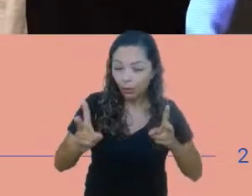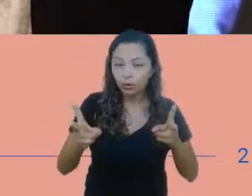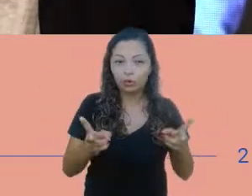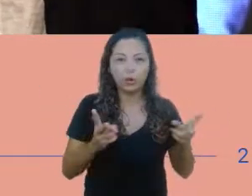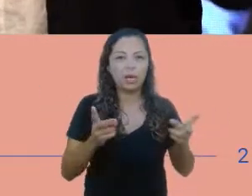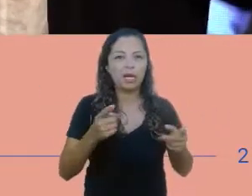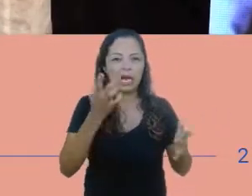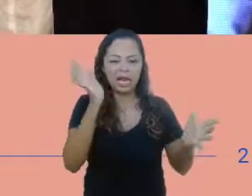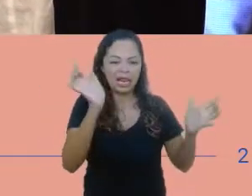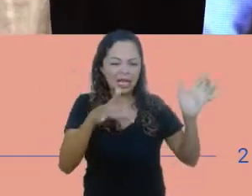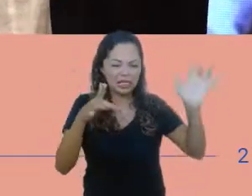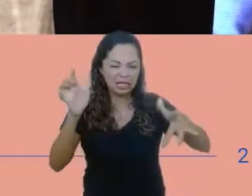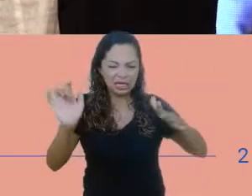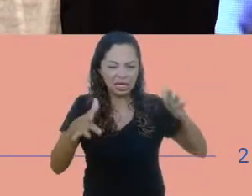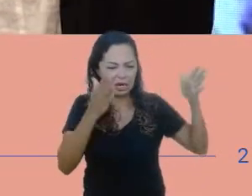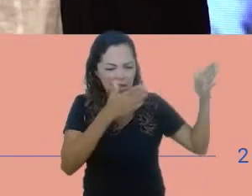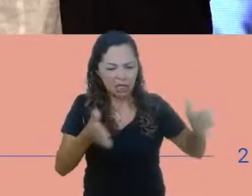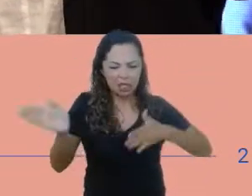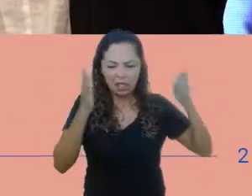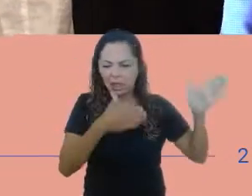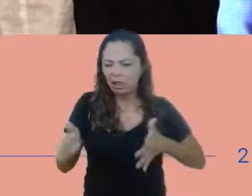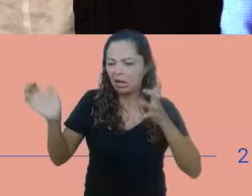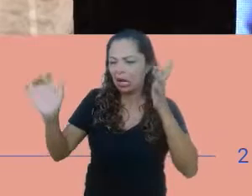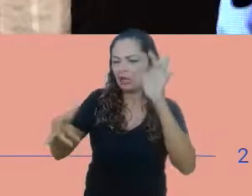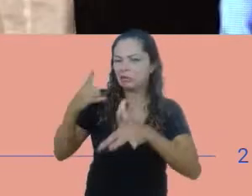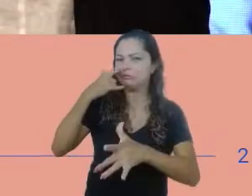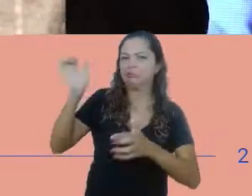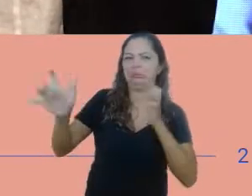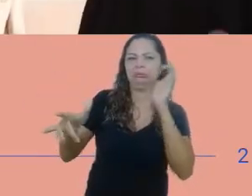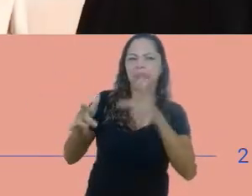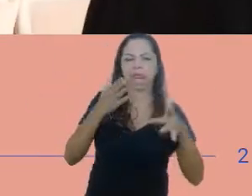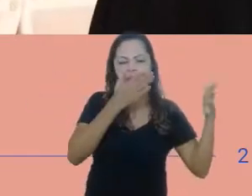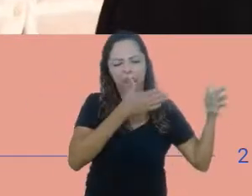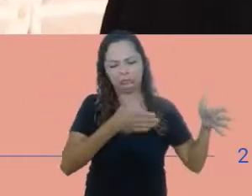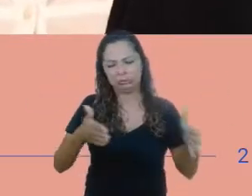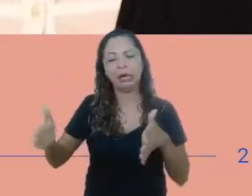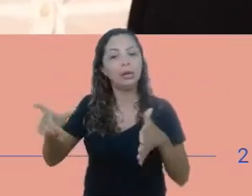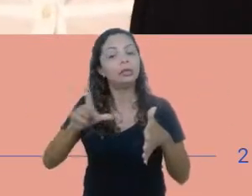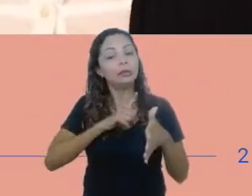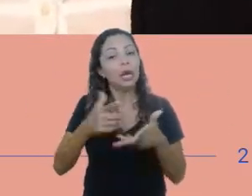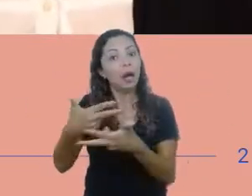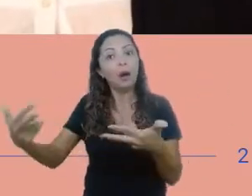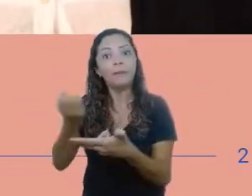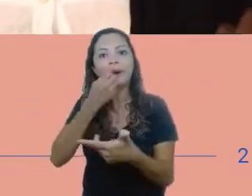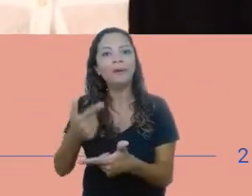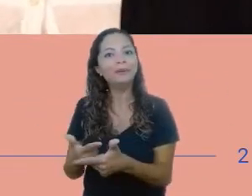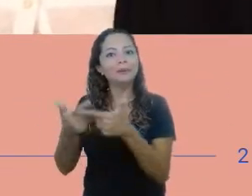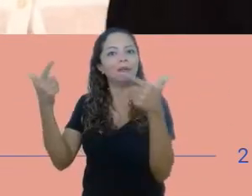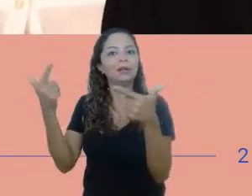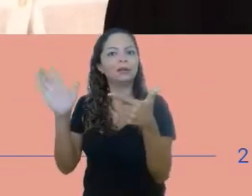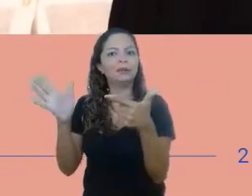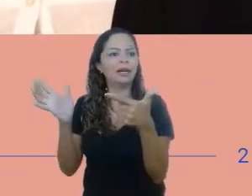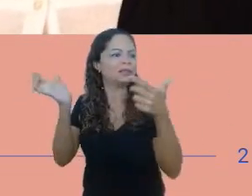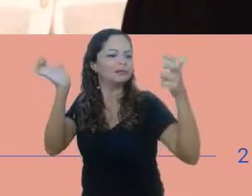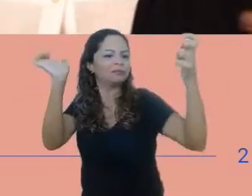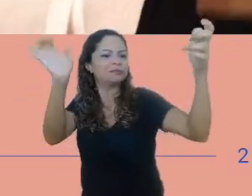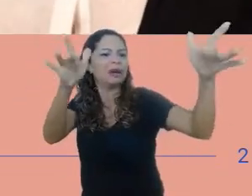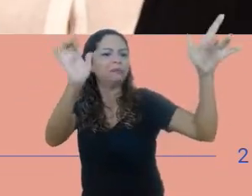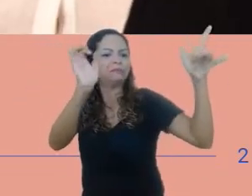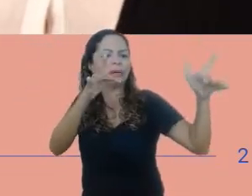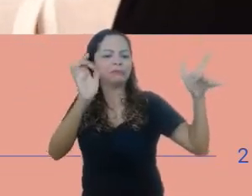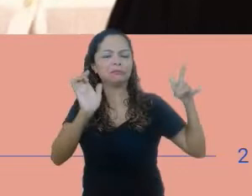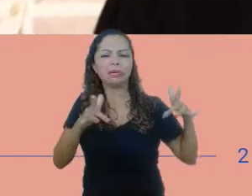a gente já era tantos benefícios mas deixando um rastro de poluição e lixa como é que agente faz